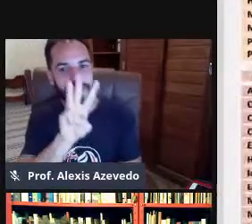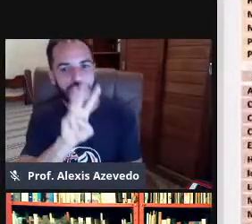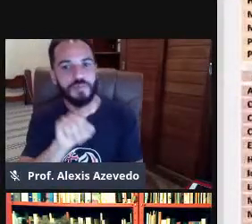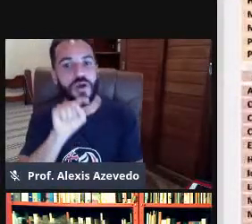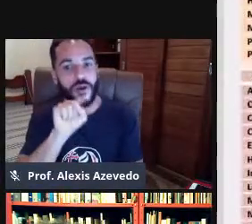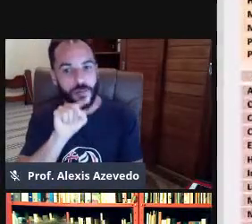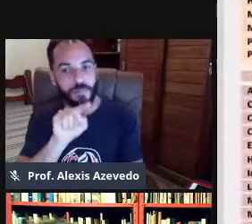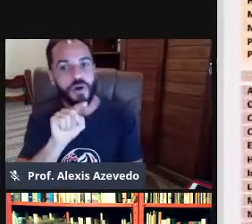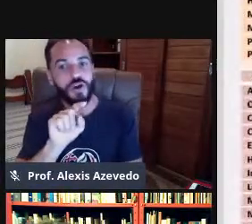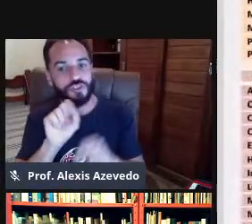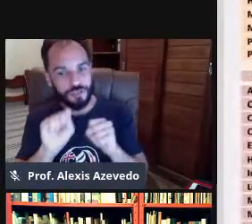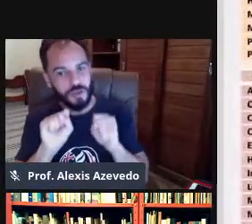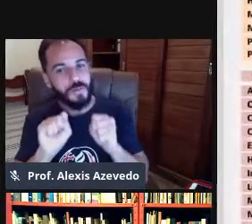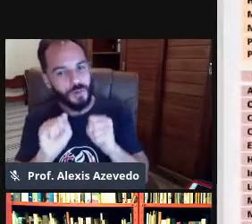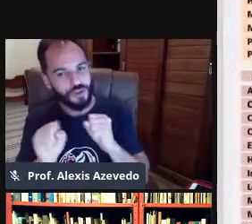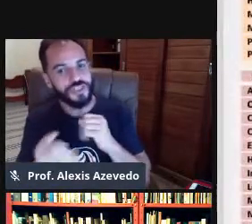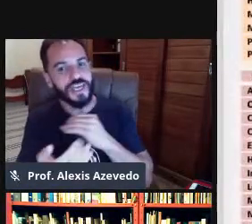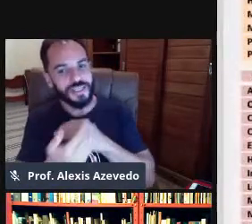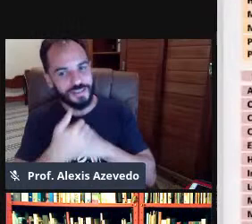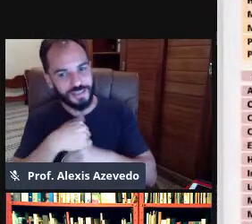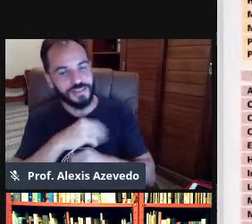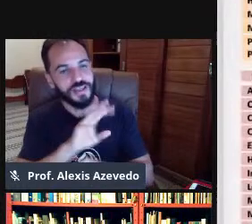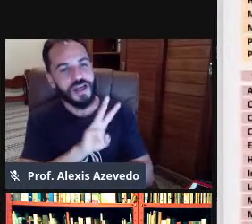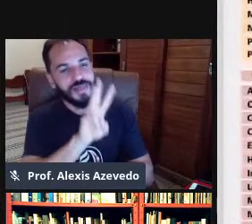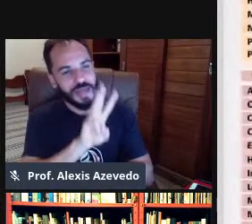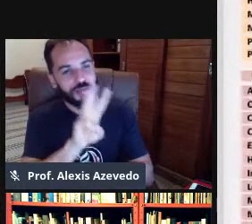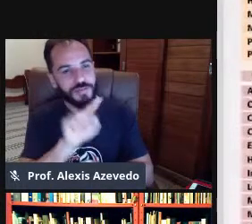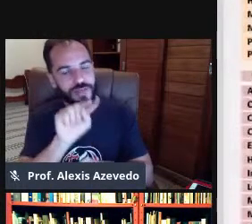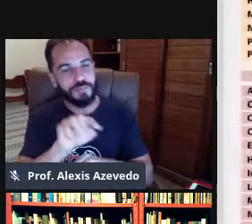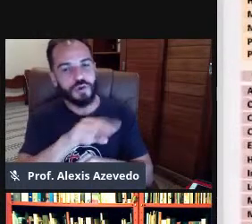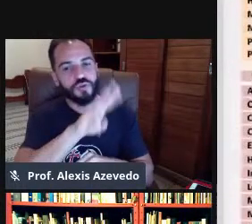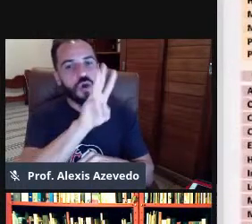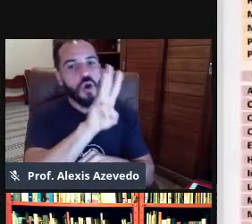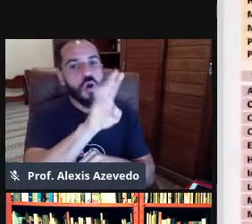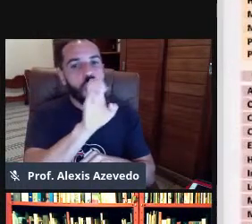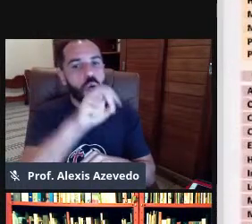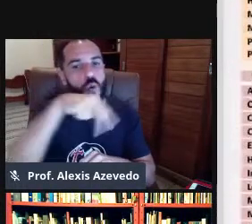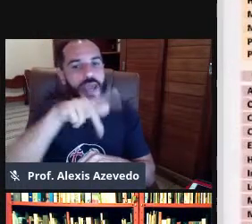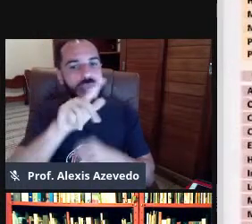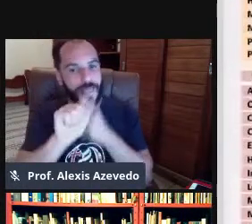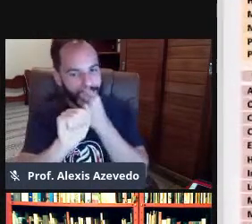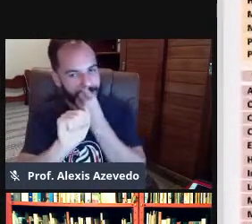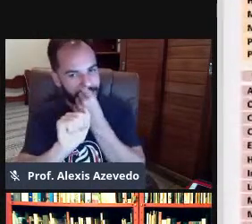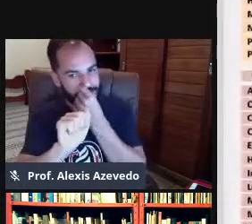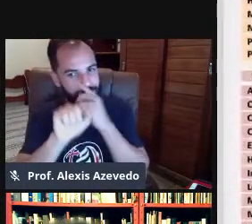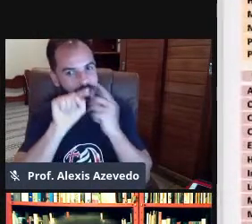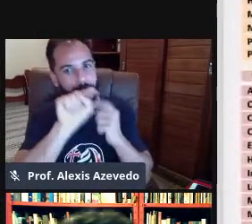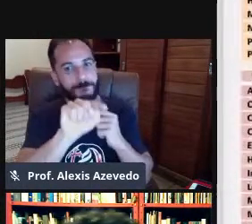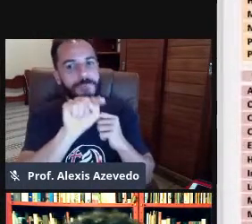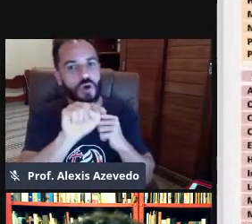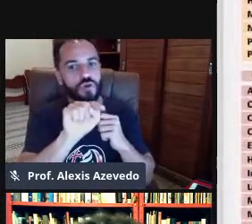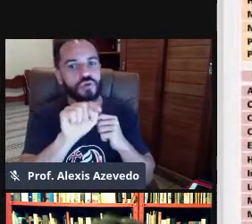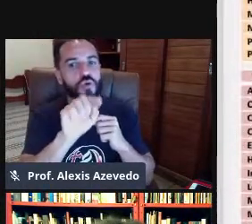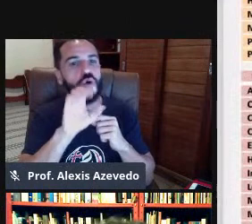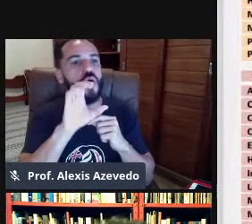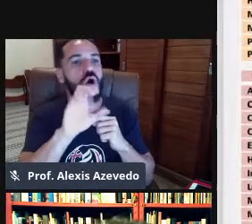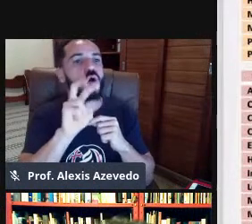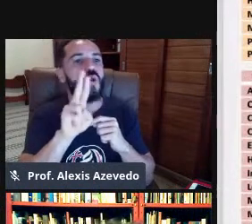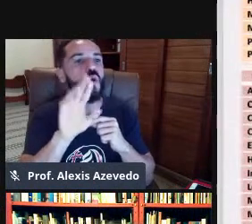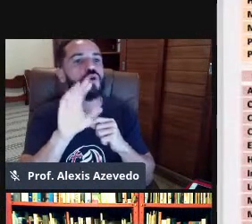encontrar o projeto pedagógico lá, e você vai encontrar lá, inclusive, que são atividades complementares que são propostas